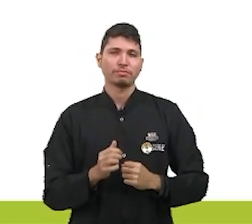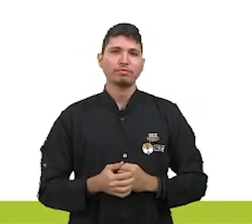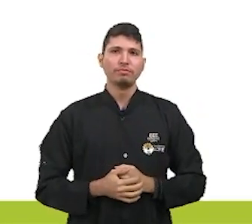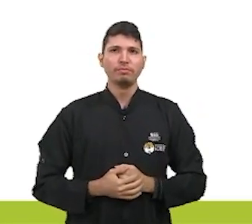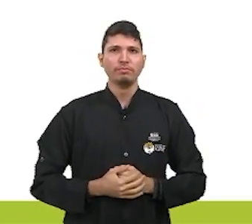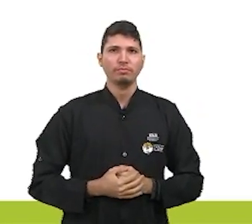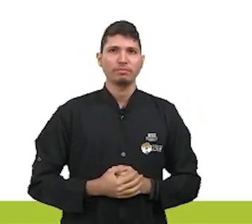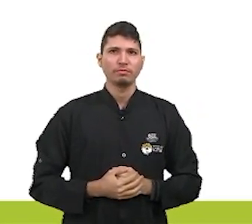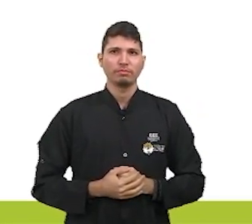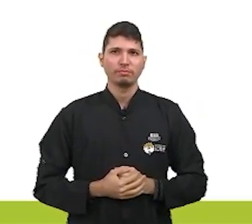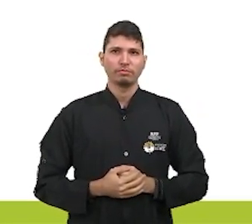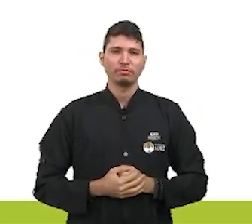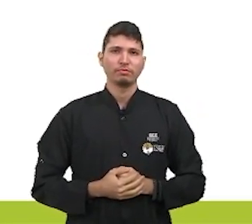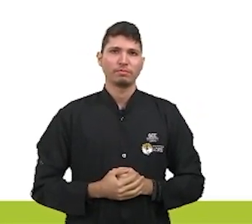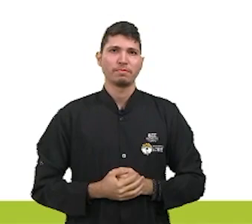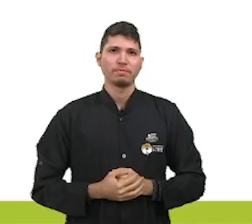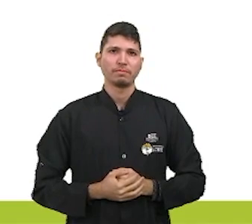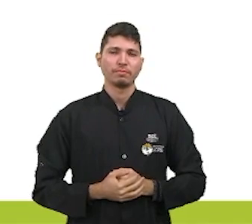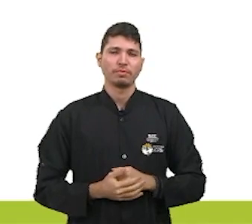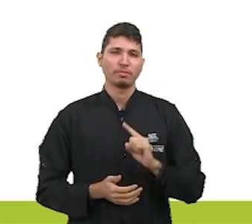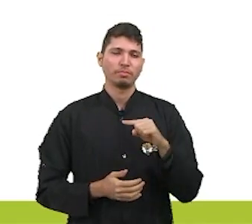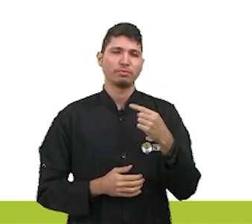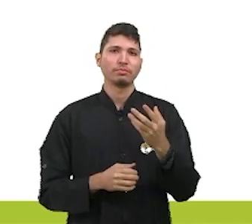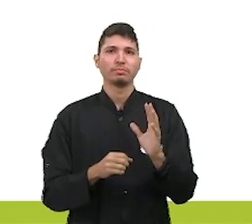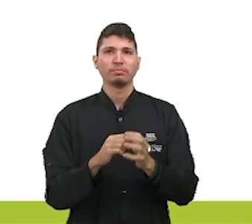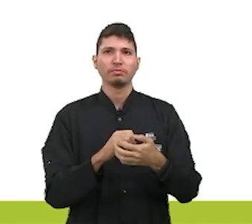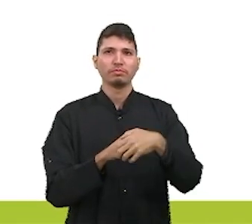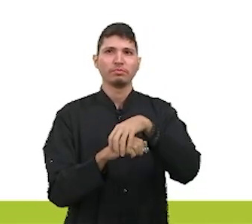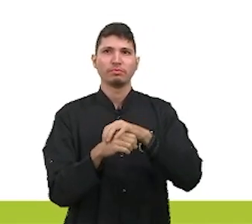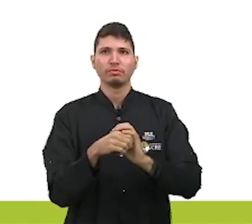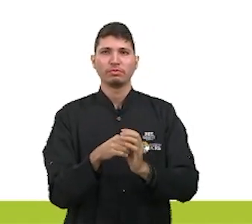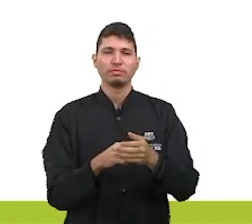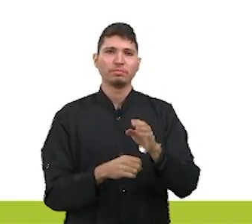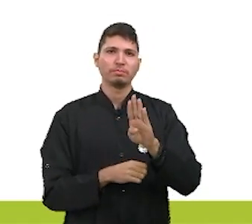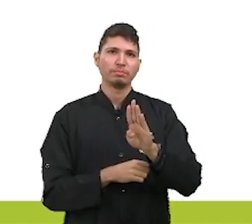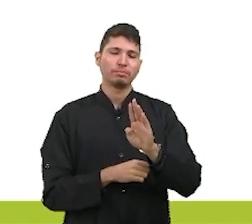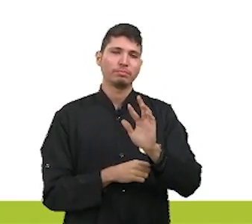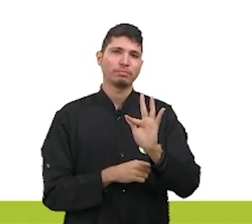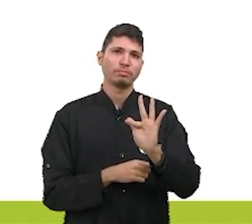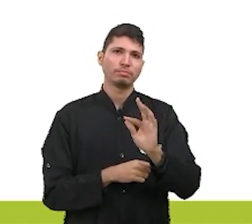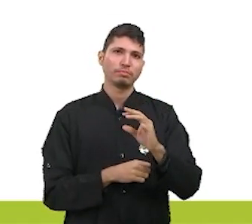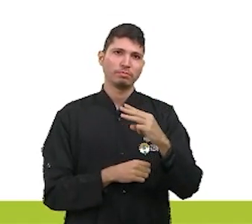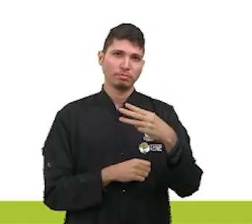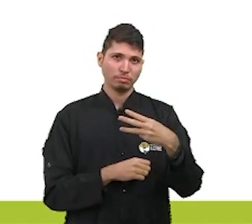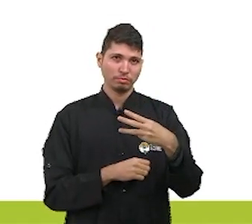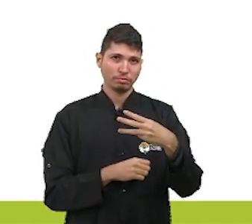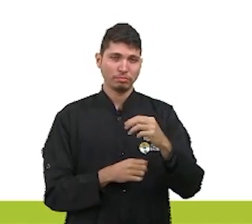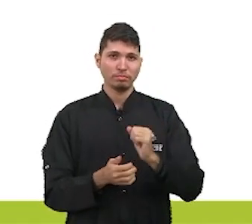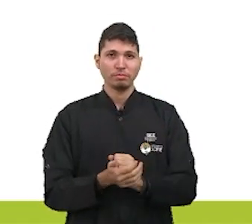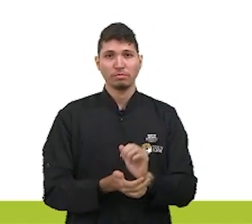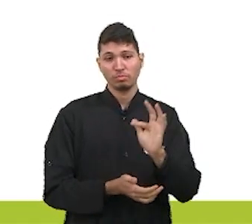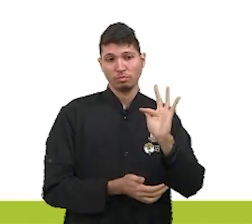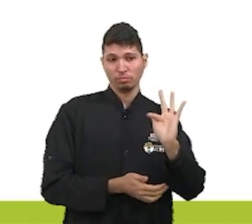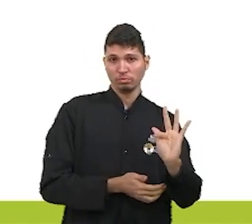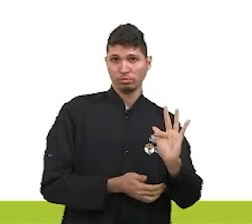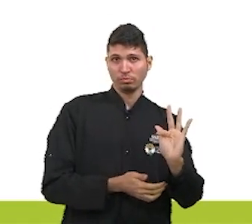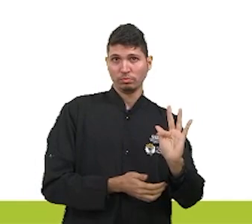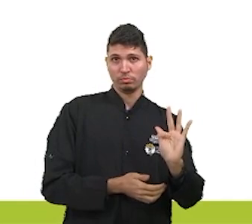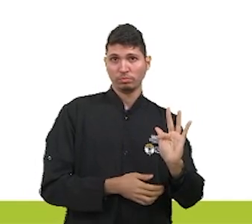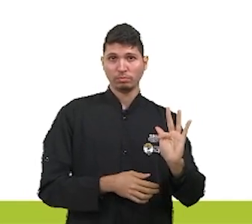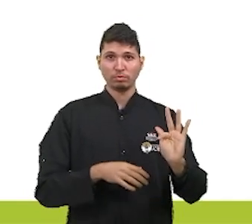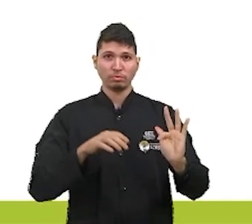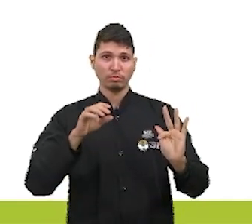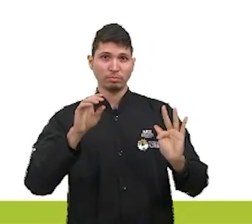a próxima, né? A próxima molécula, BF3. Entre flúor e